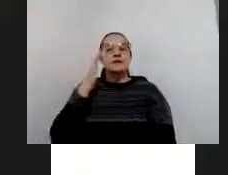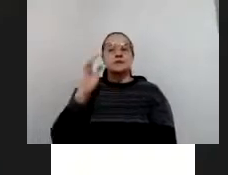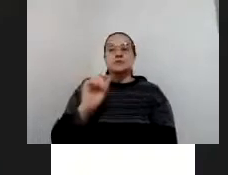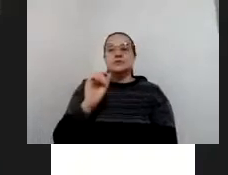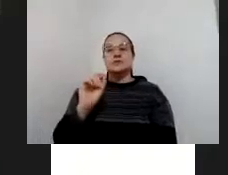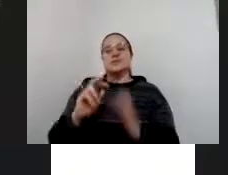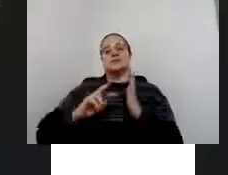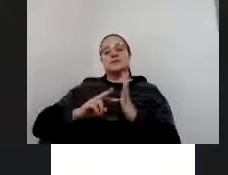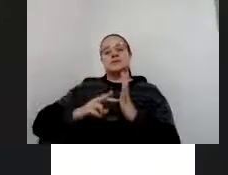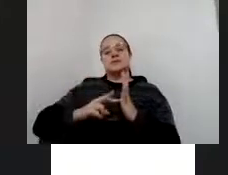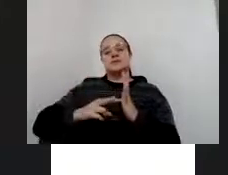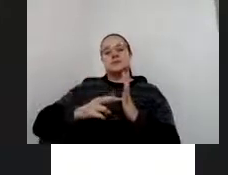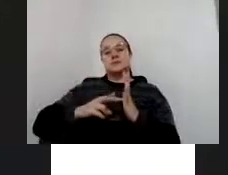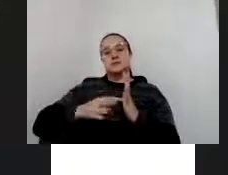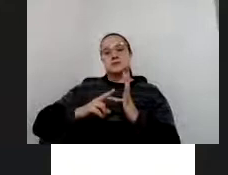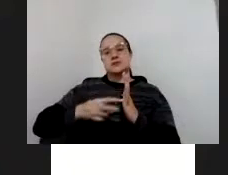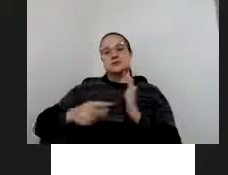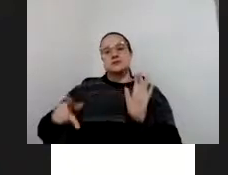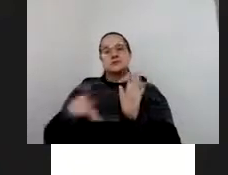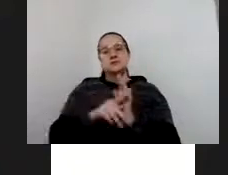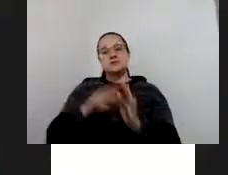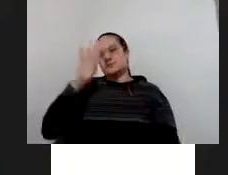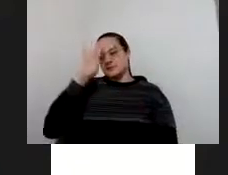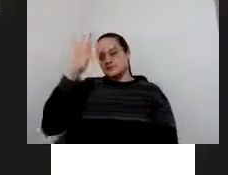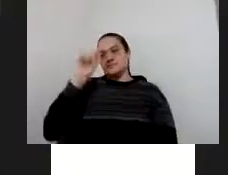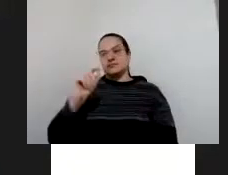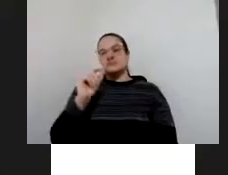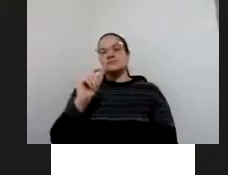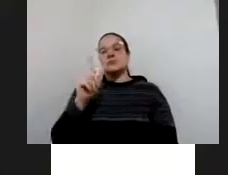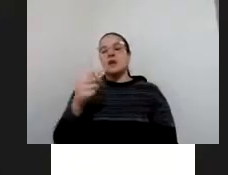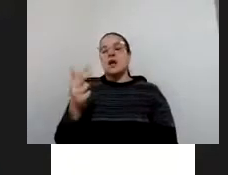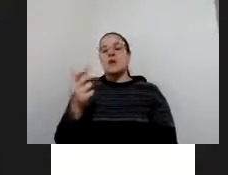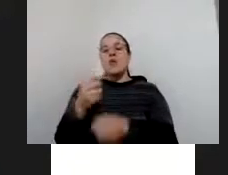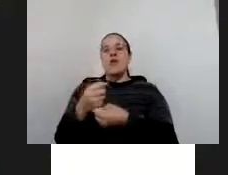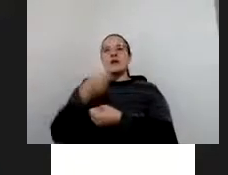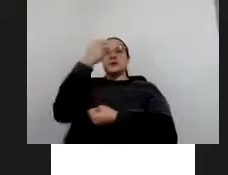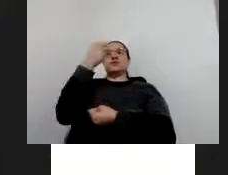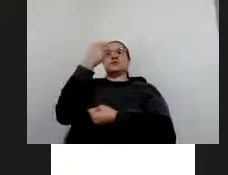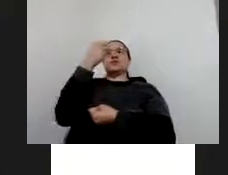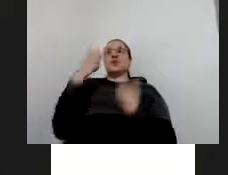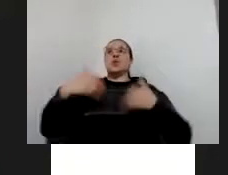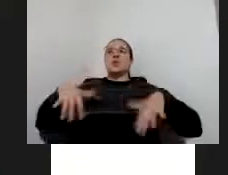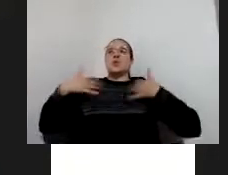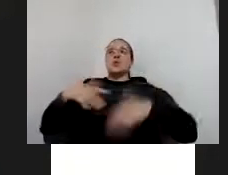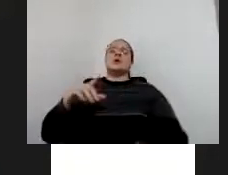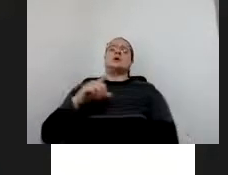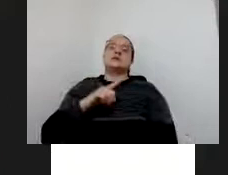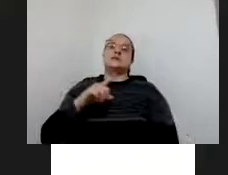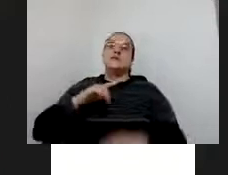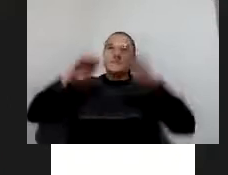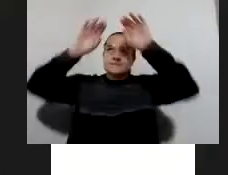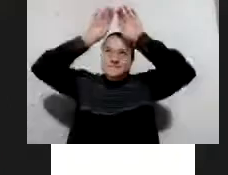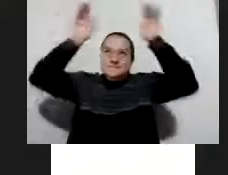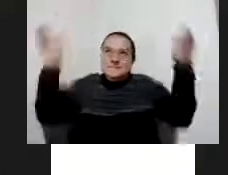formar essa... É que nem um guarda-chuva. Você olha o guarda-chuva, só vê um pano da cobertura, mas cada um tem um elemento-chave lá dentro. Se não